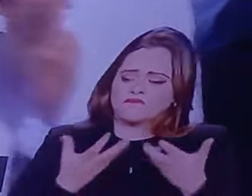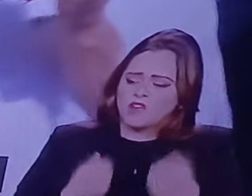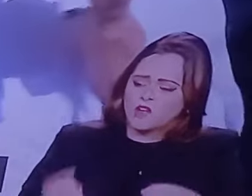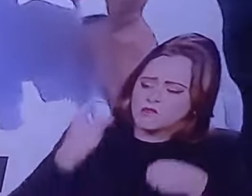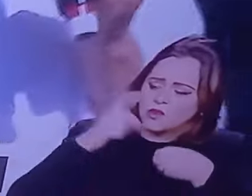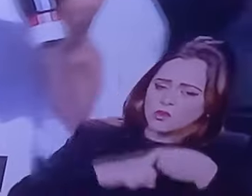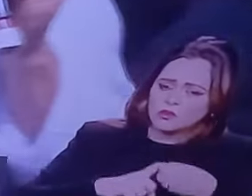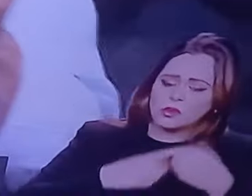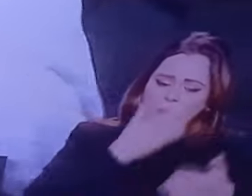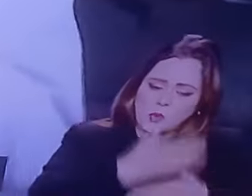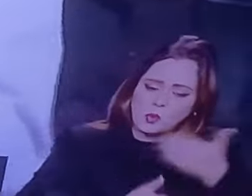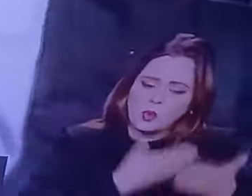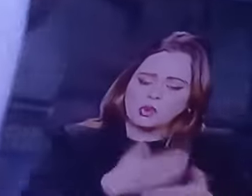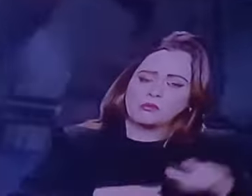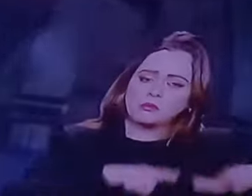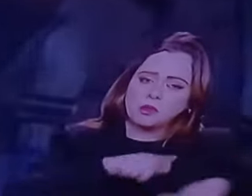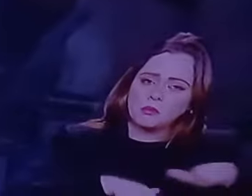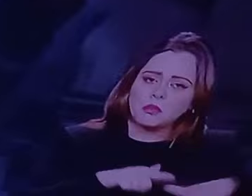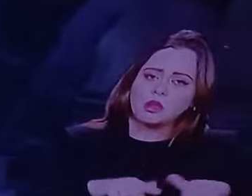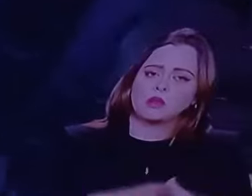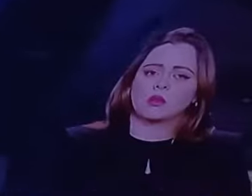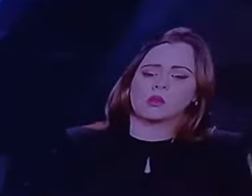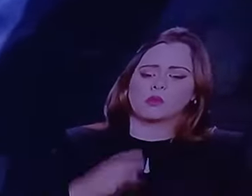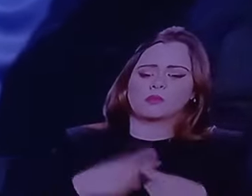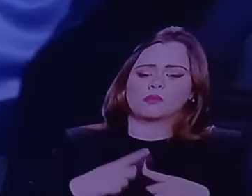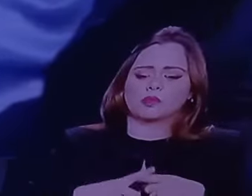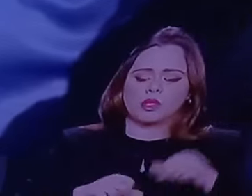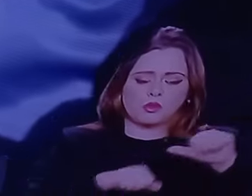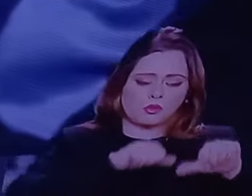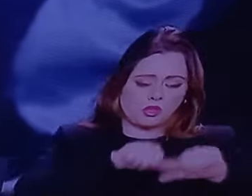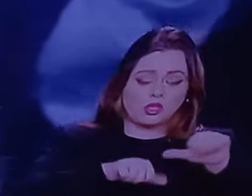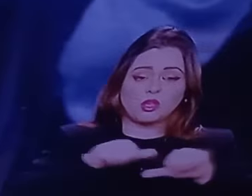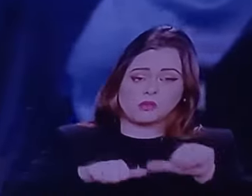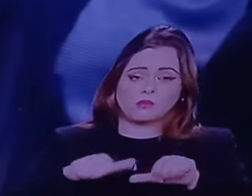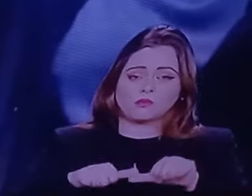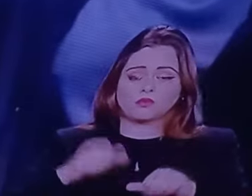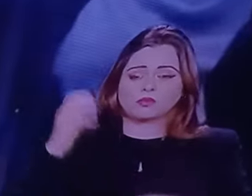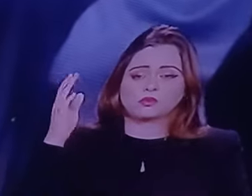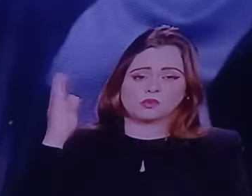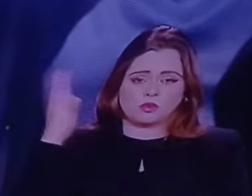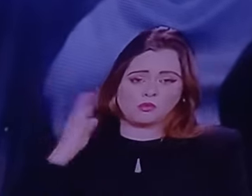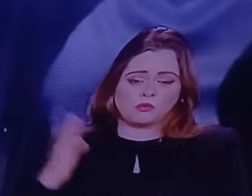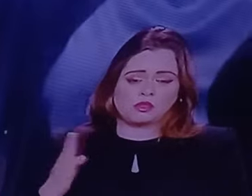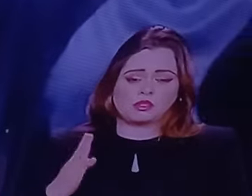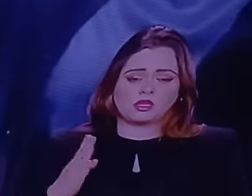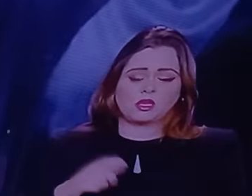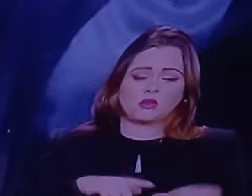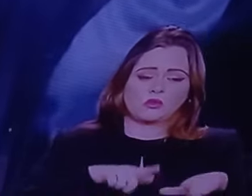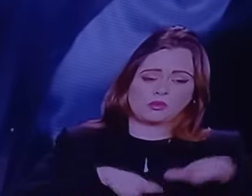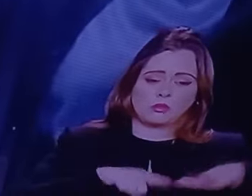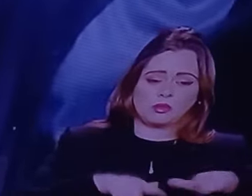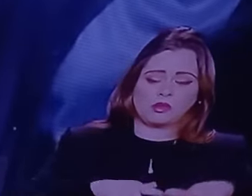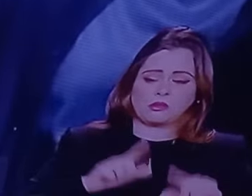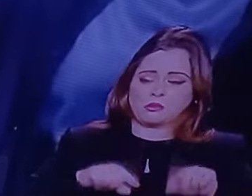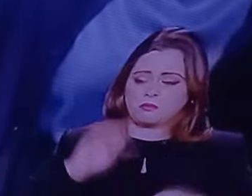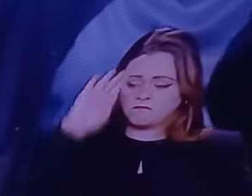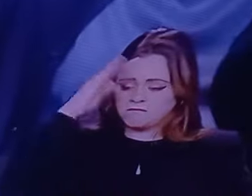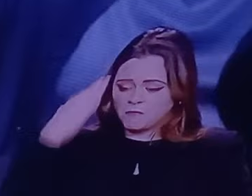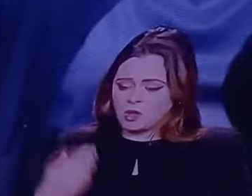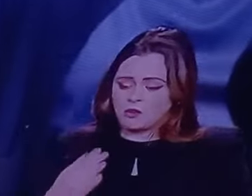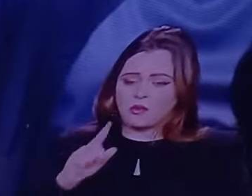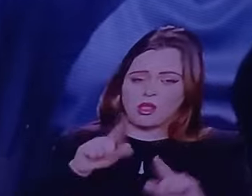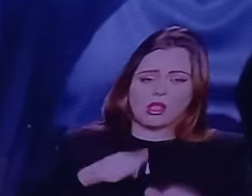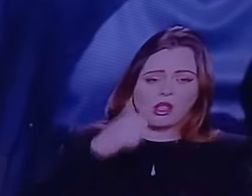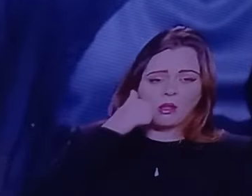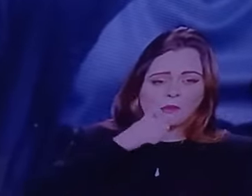a gerar emprego. Porque o que transforma o trabalhador numa pessoa mais que honrada é ele ou